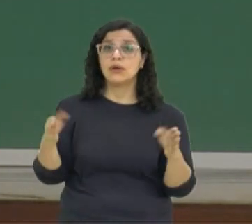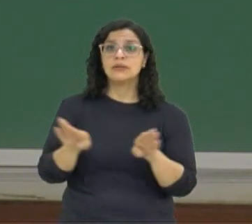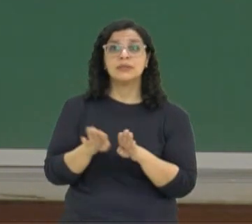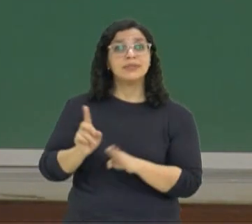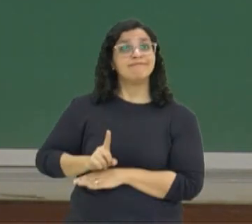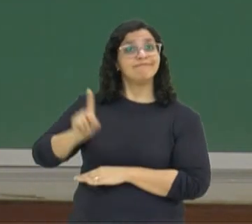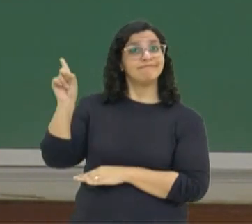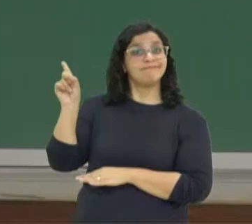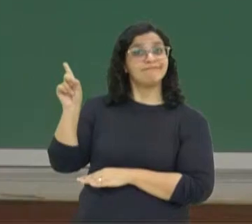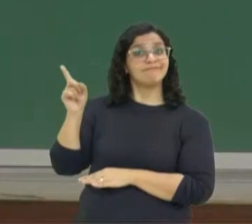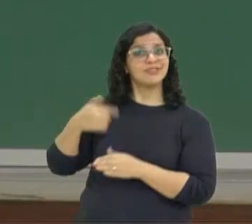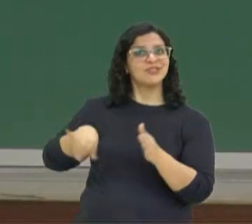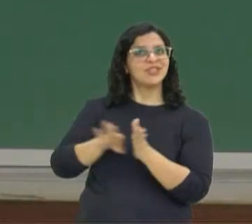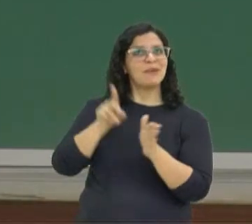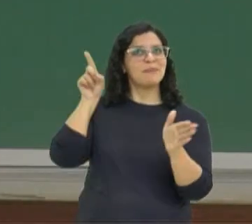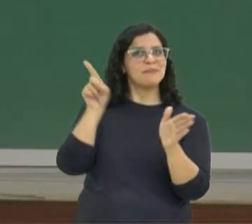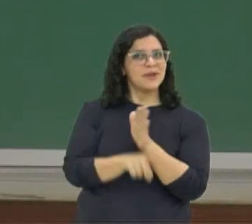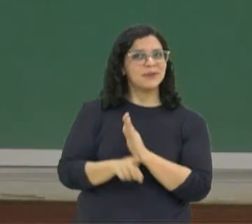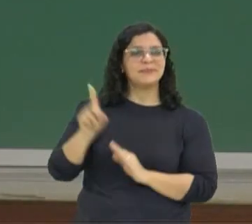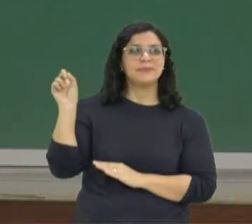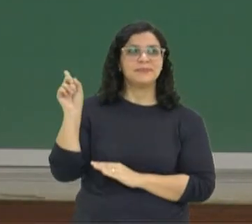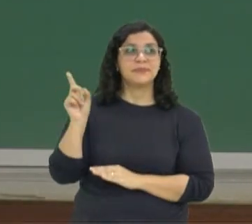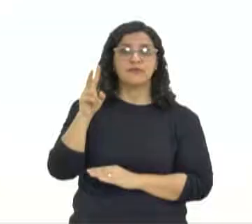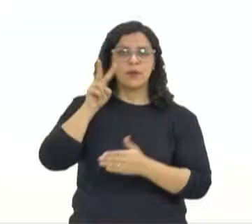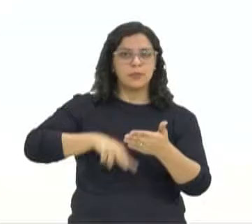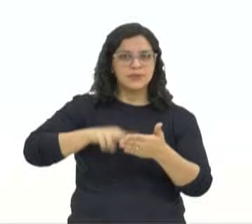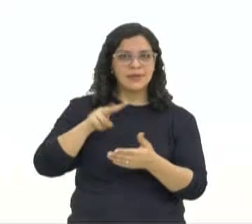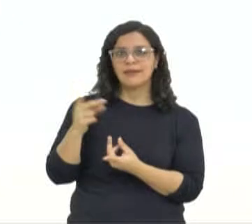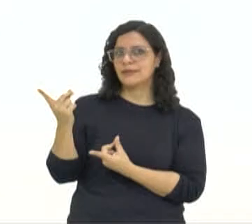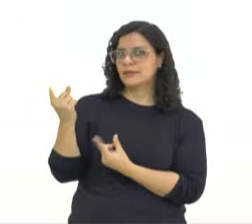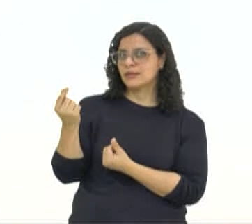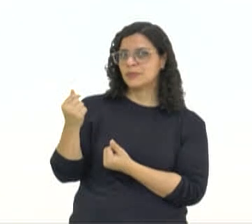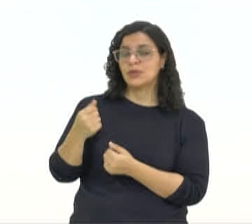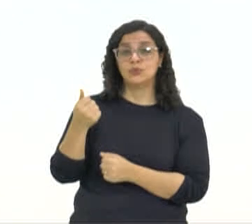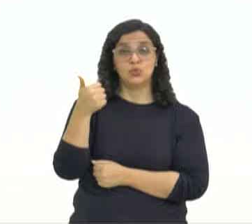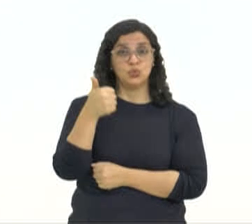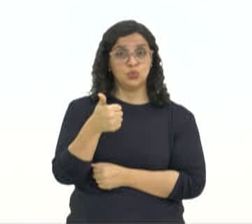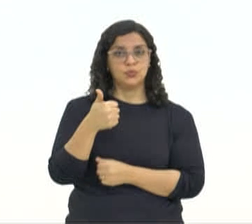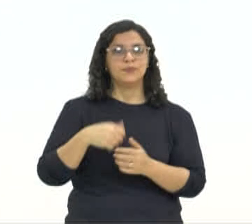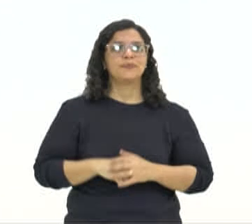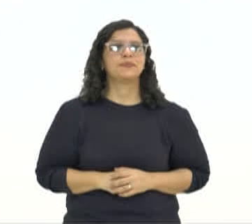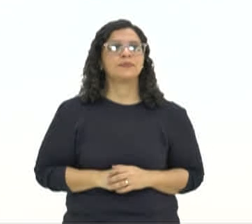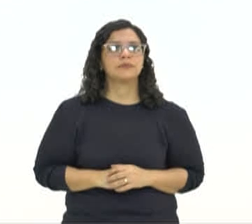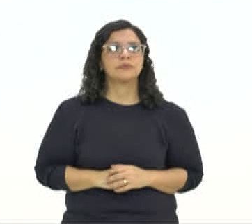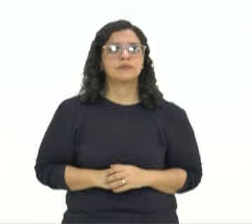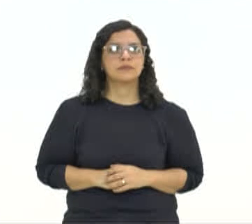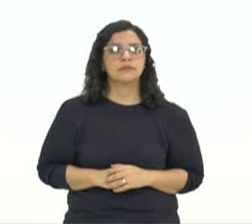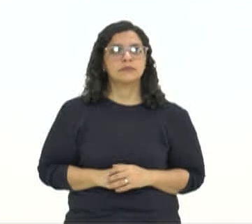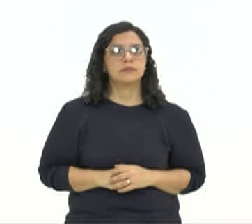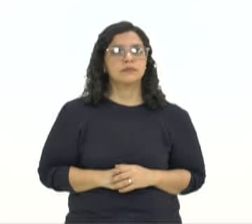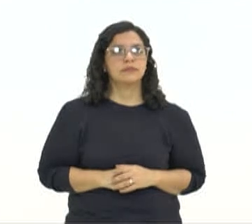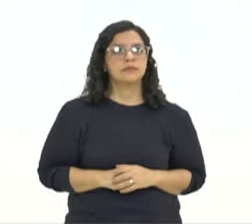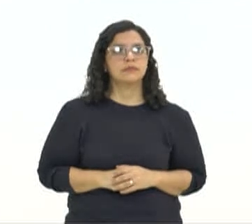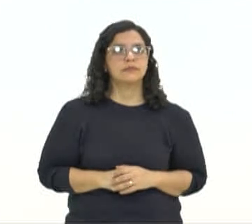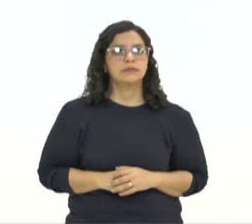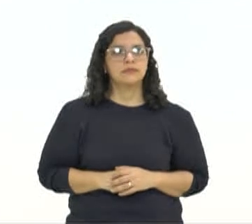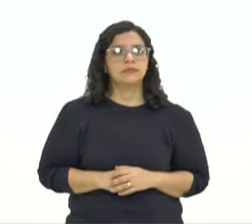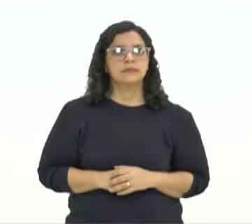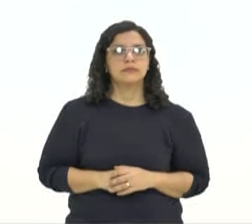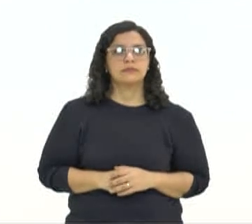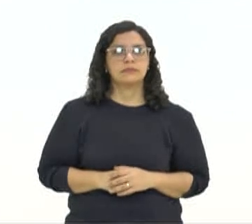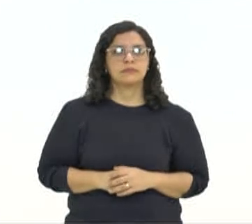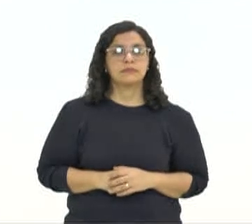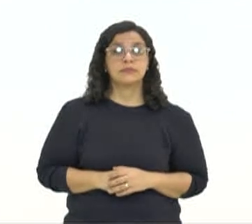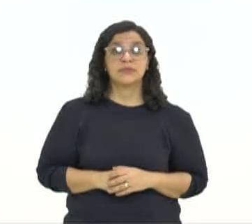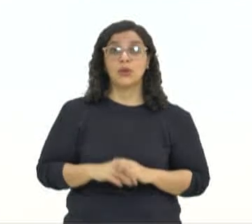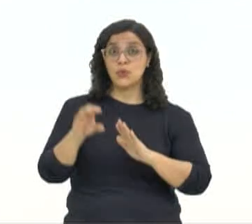ver, chegamos a nosso quiz. Vamos a ver. Número 1. O conceito de rede social se